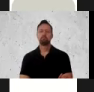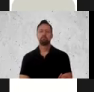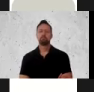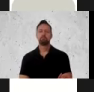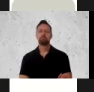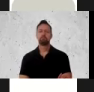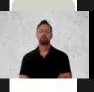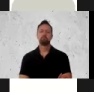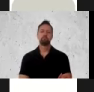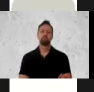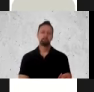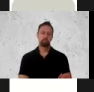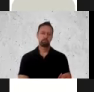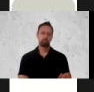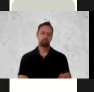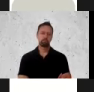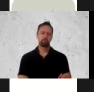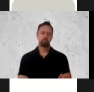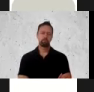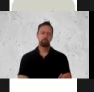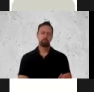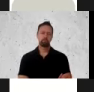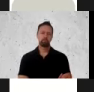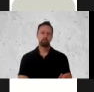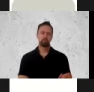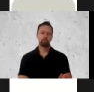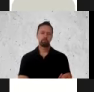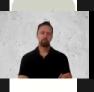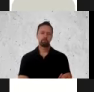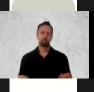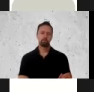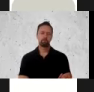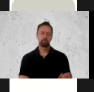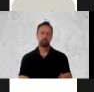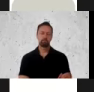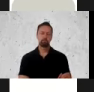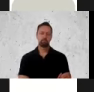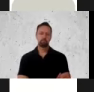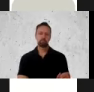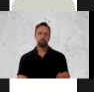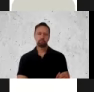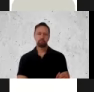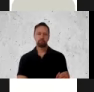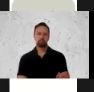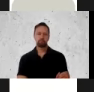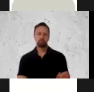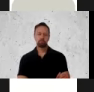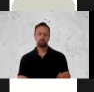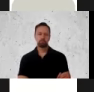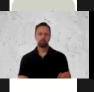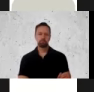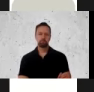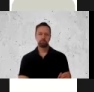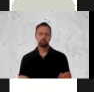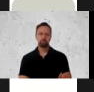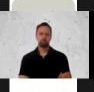dependente, eles testam usam várias coisas nessa especificação, mas as três principais variáveis são essas três que eu listei aí: o